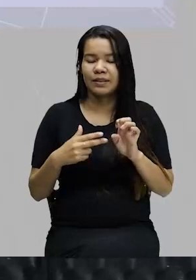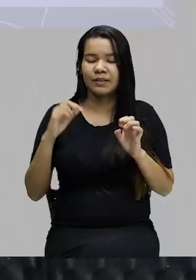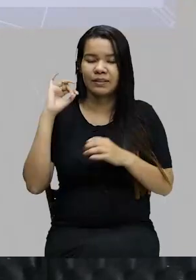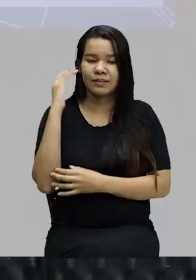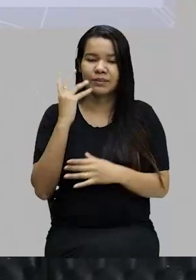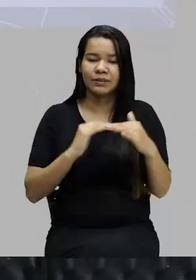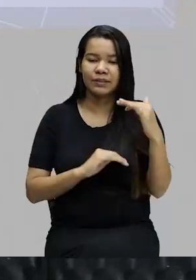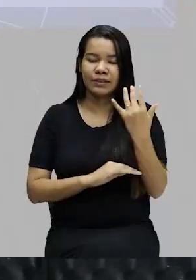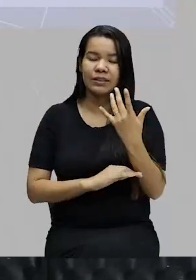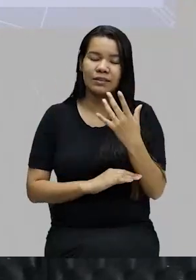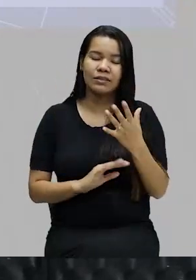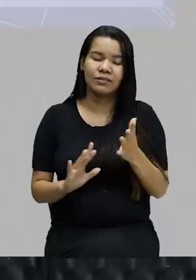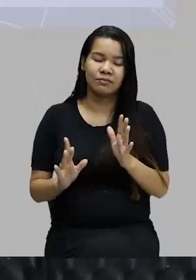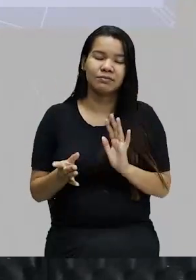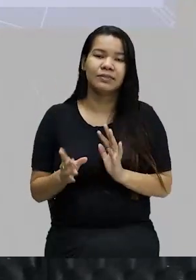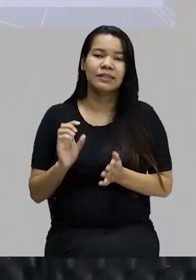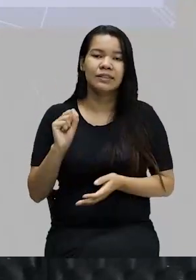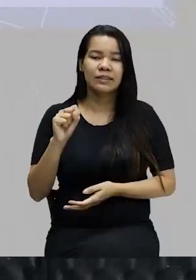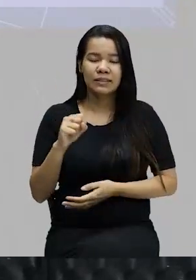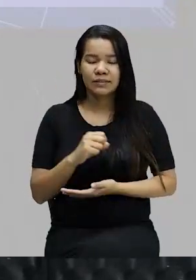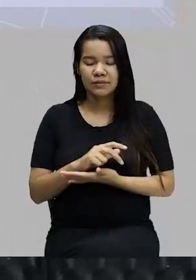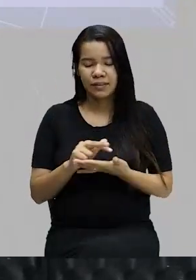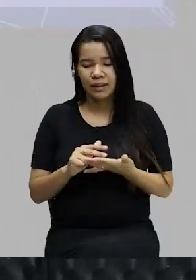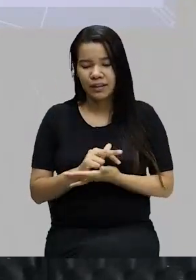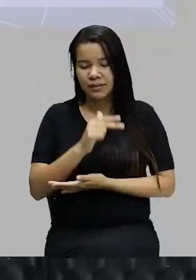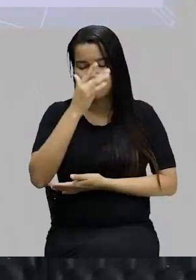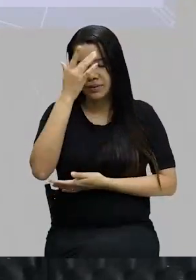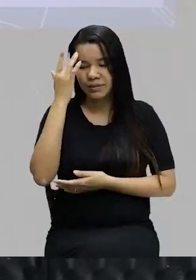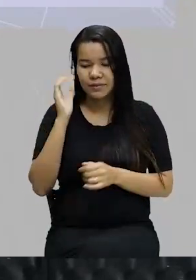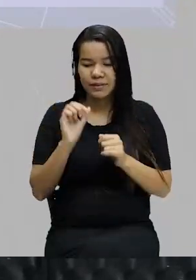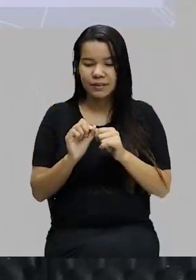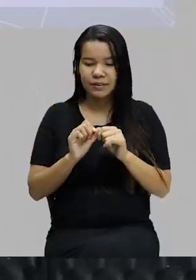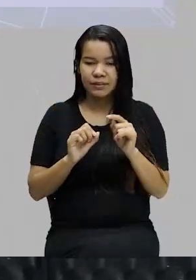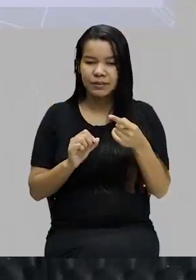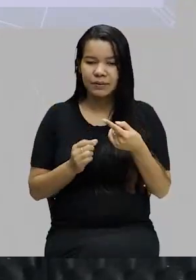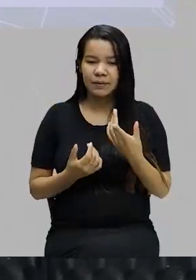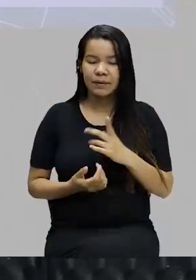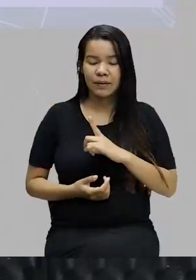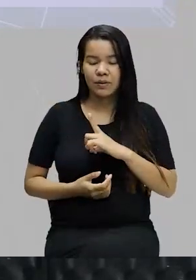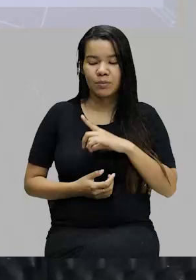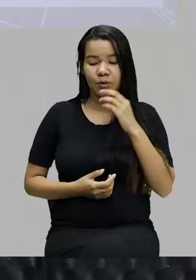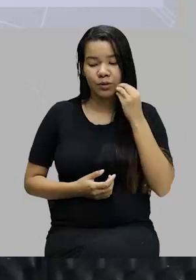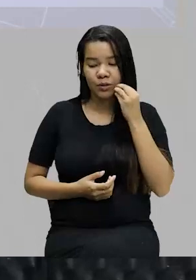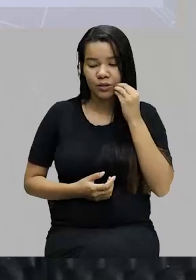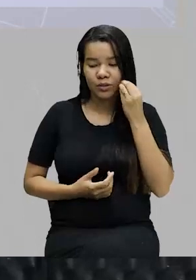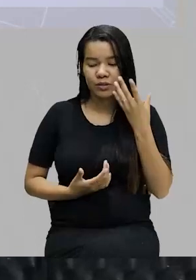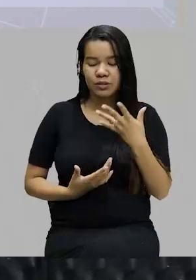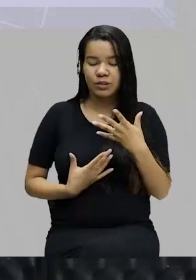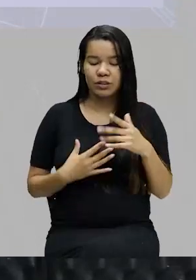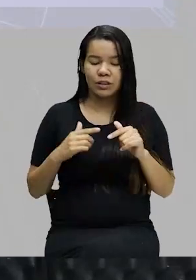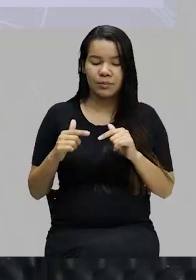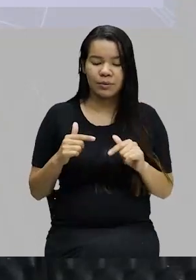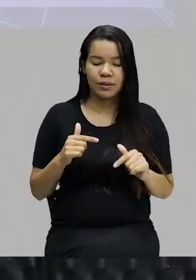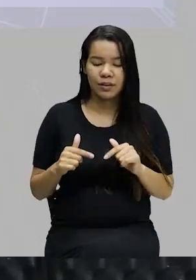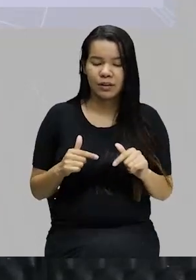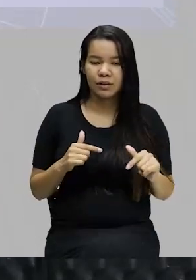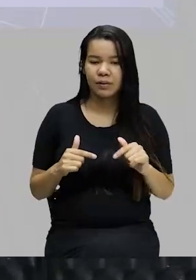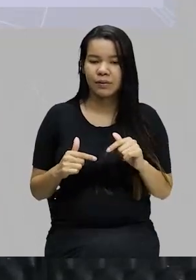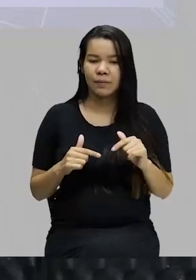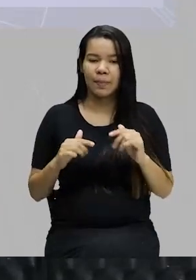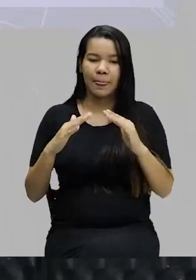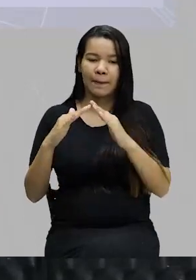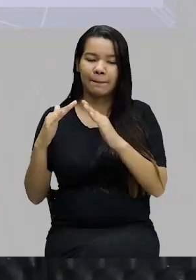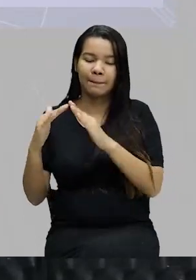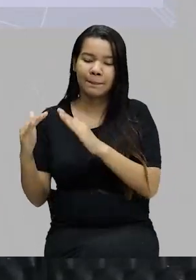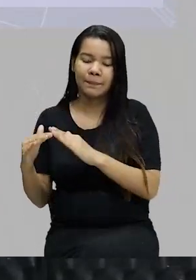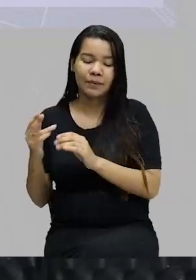Por conta de ter a oportunidade de estar trabalhando como home office, né? Muitas pessoas buscaram o campo, buscaram um